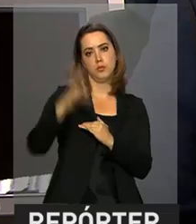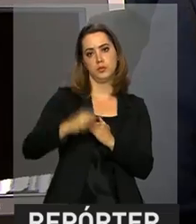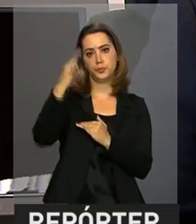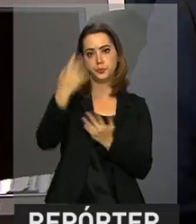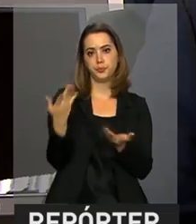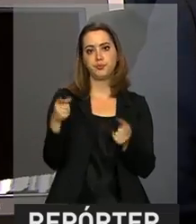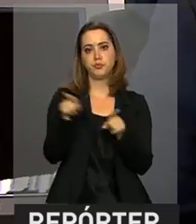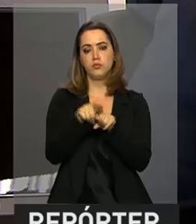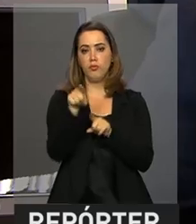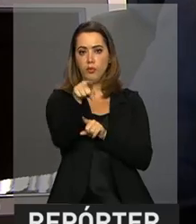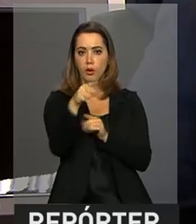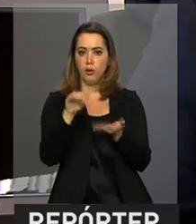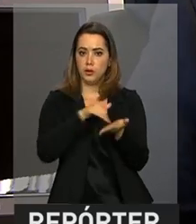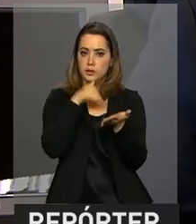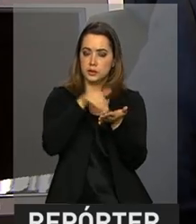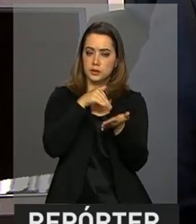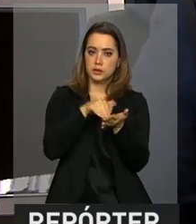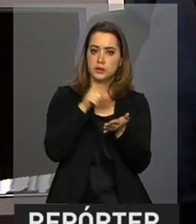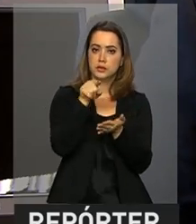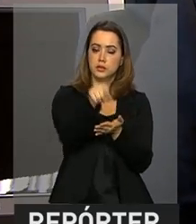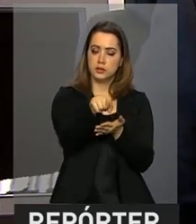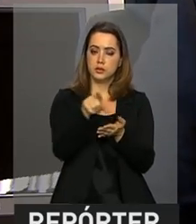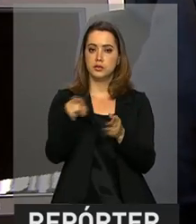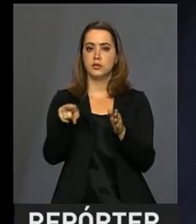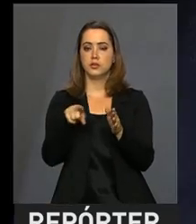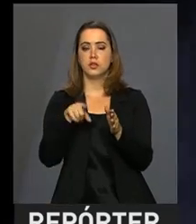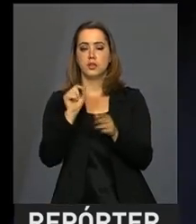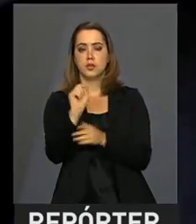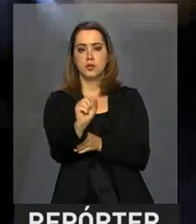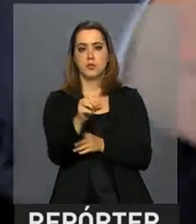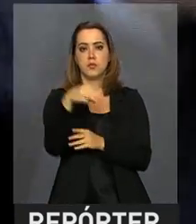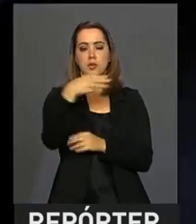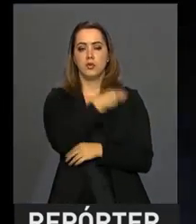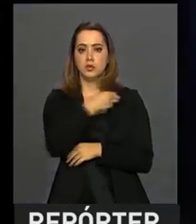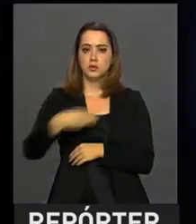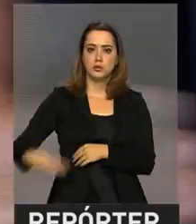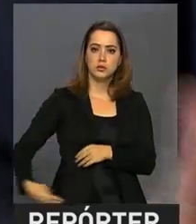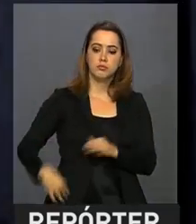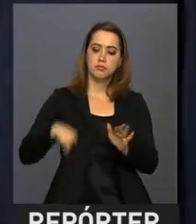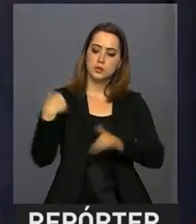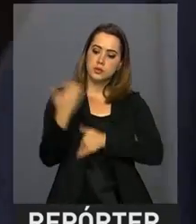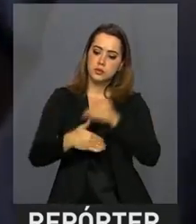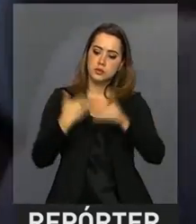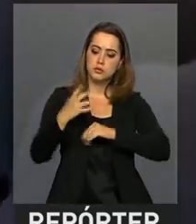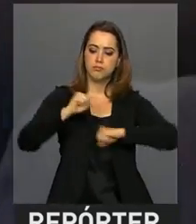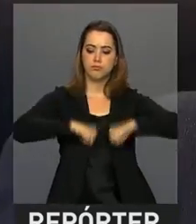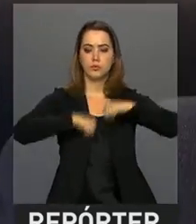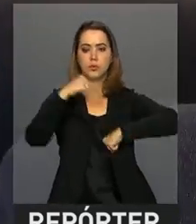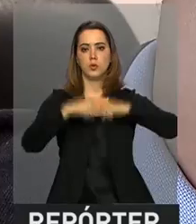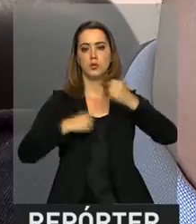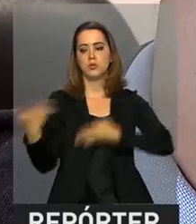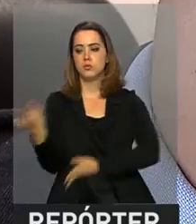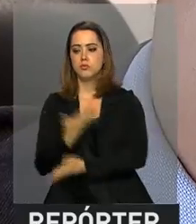0,4%. O secretário interino de Competitividade Industrial do Ministério do Desenvolvimento, Indústria